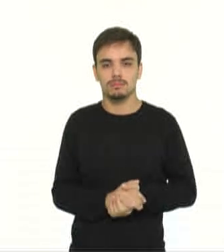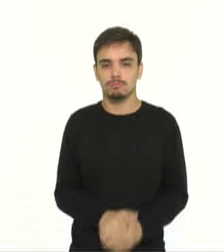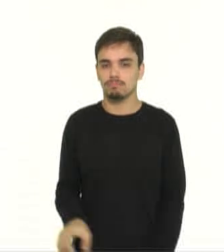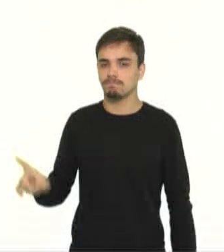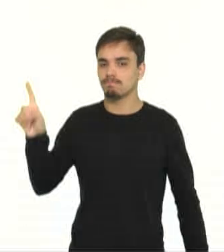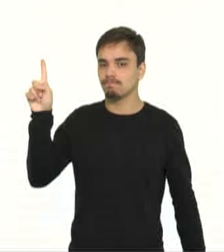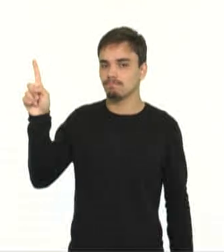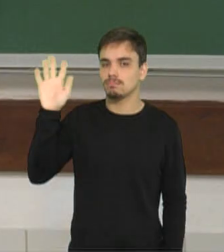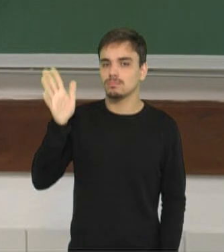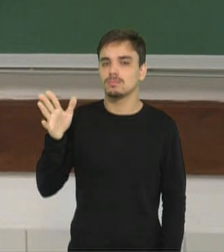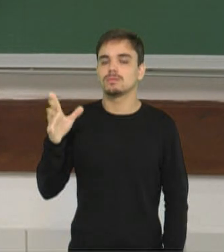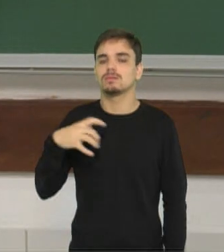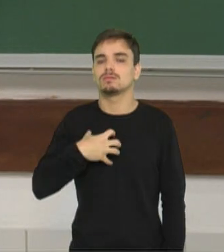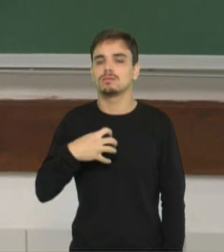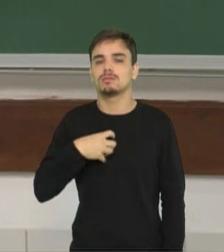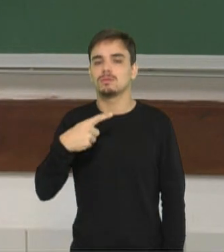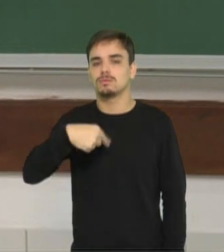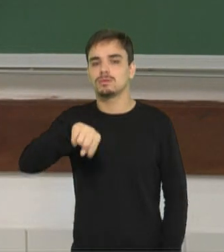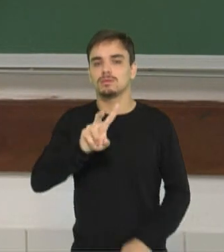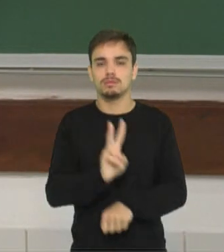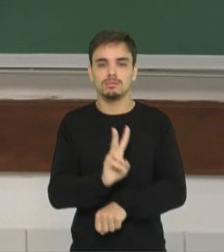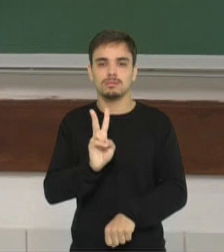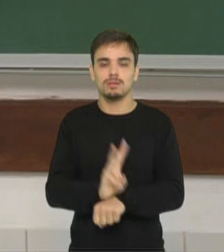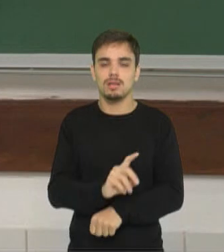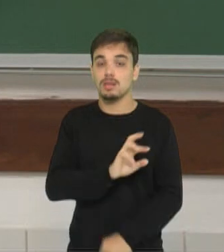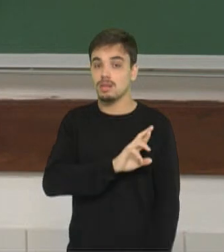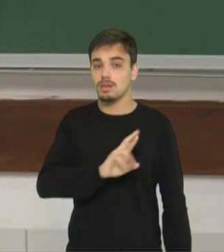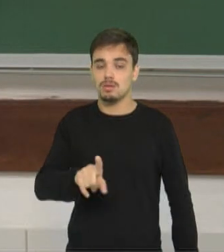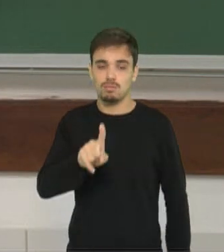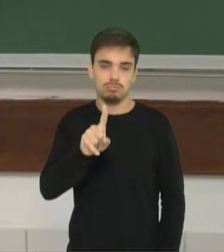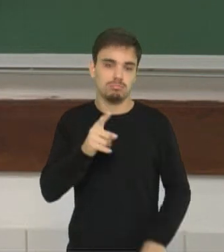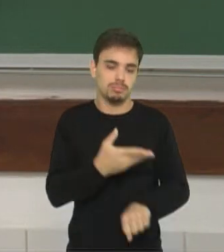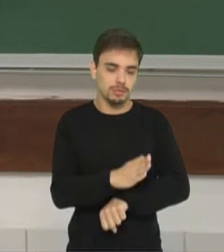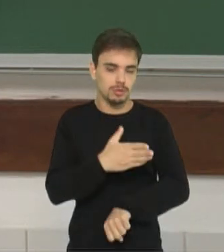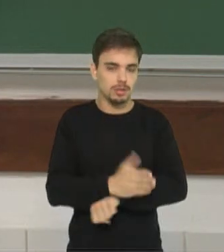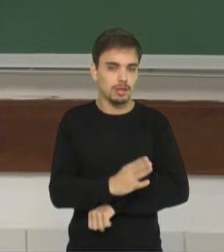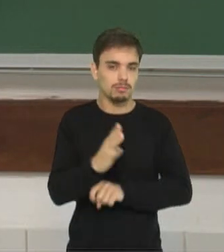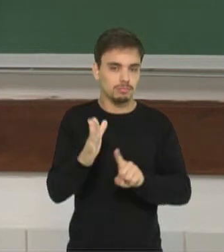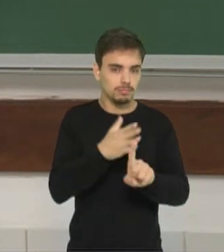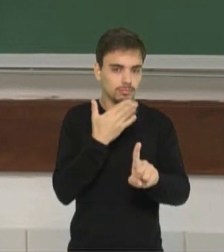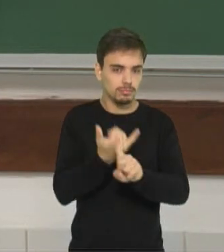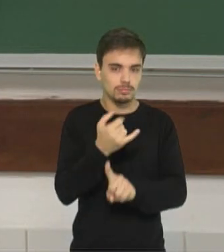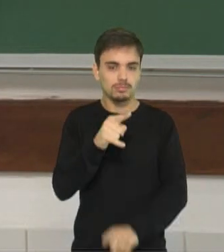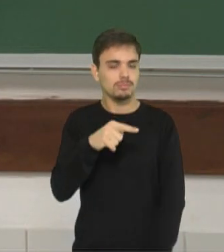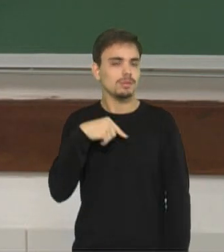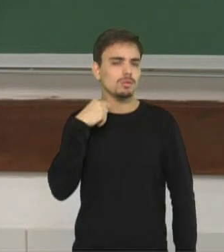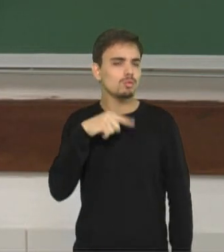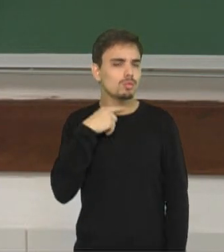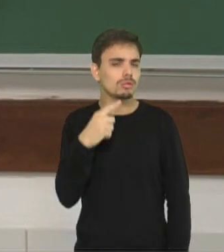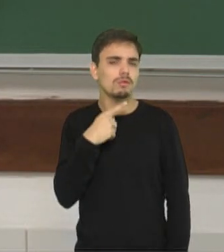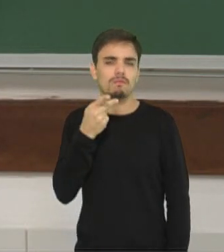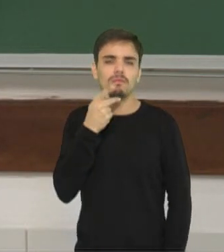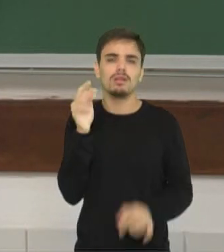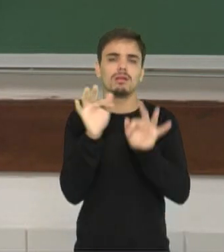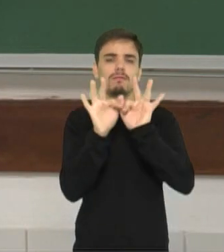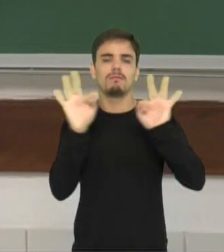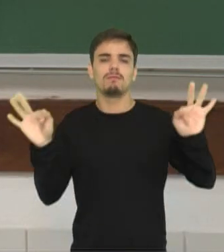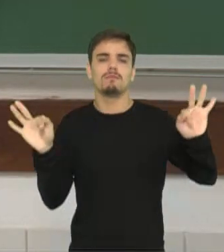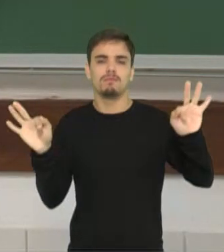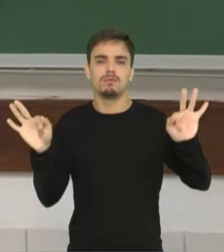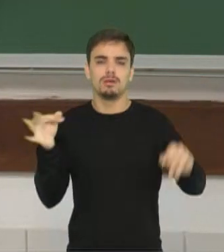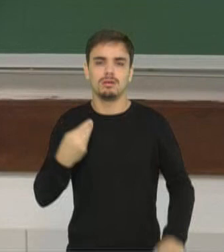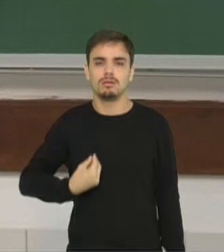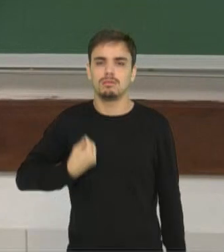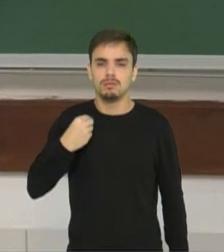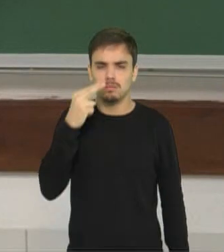é uma forma de você se prevenir para não praticar o bullying. Se você não consegue dizer uma frase para a pessoa ao